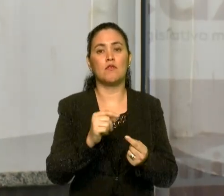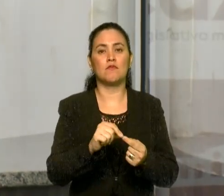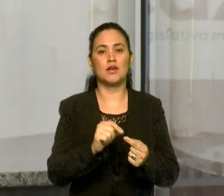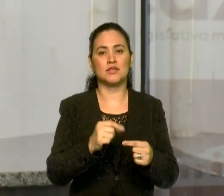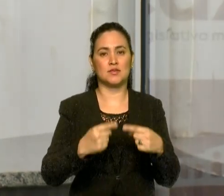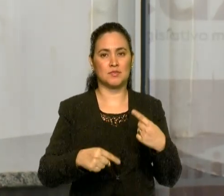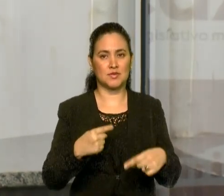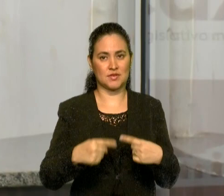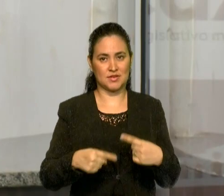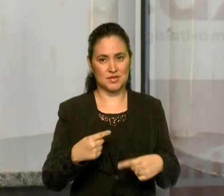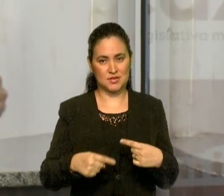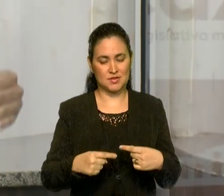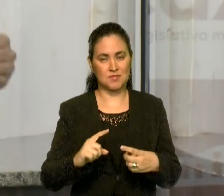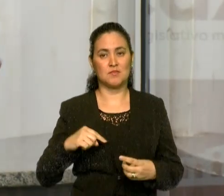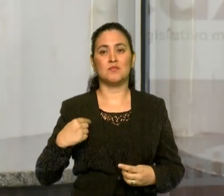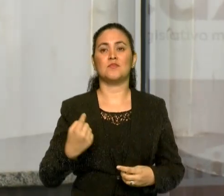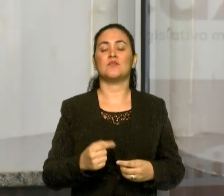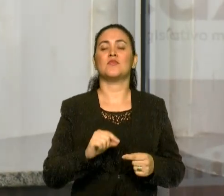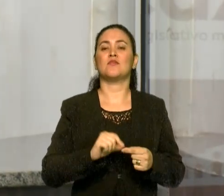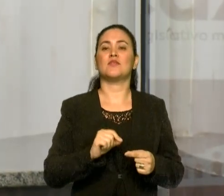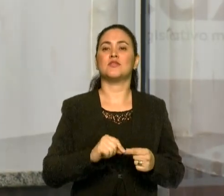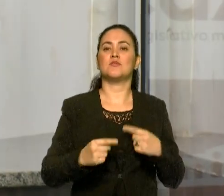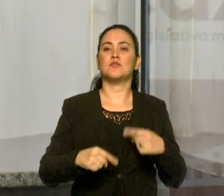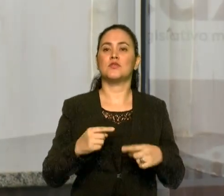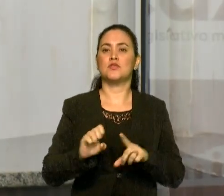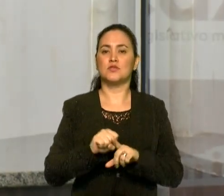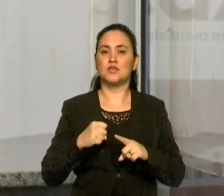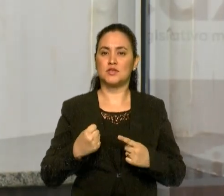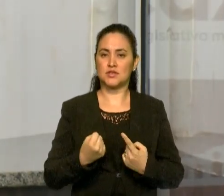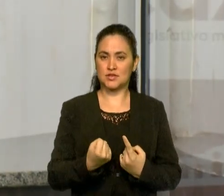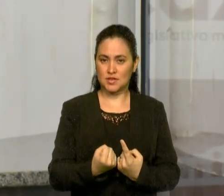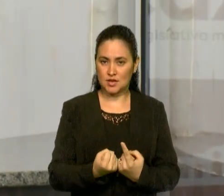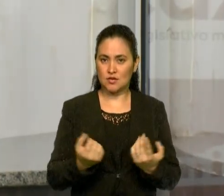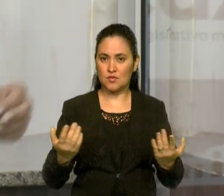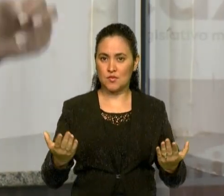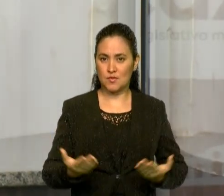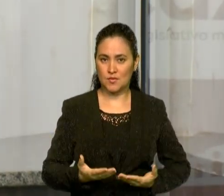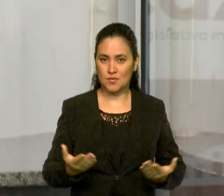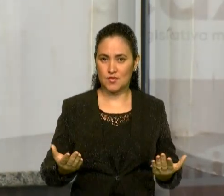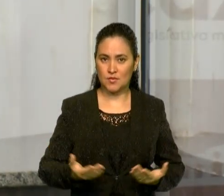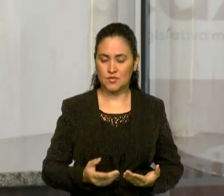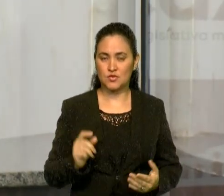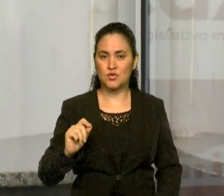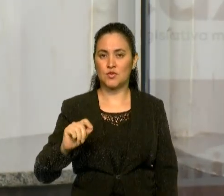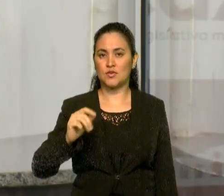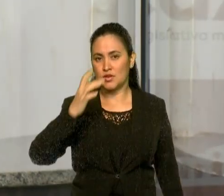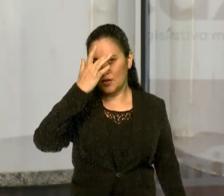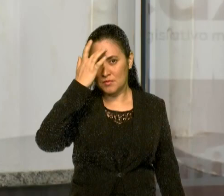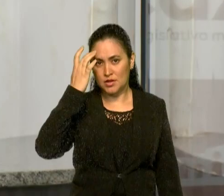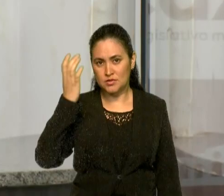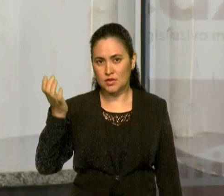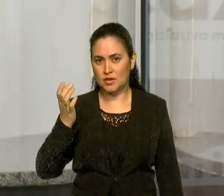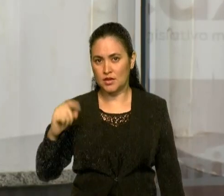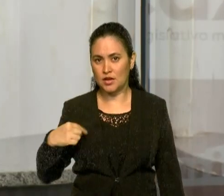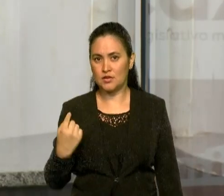nós estamos fazendo hoje política social, nós estamos fazendo hoje o que as pessoas querem de nós, políticos,